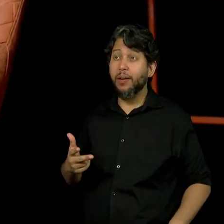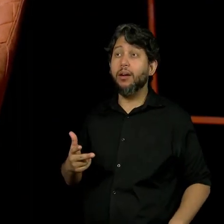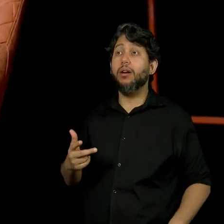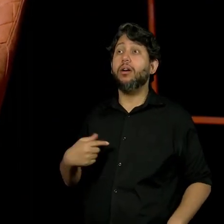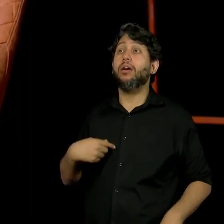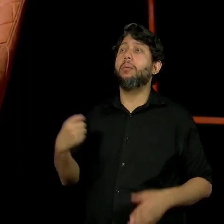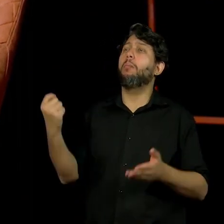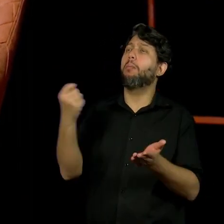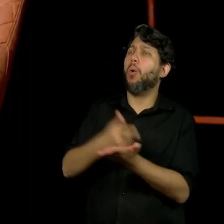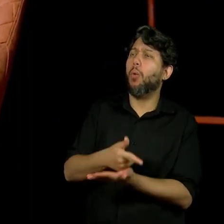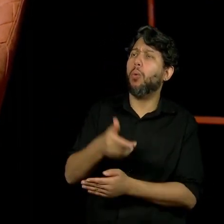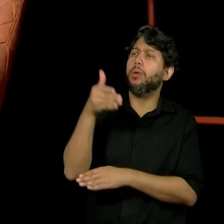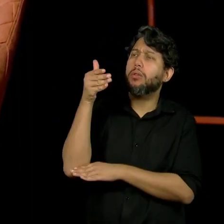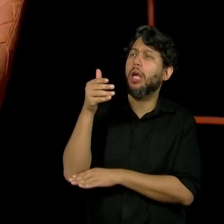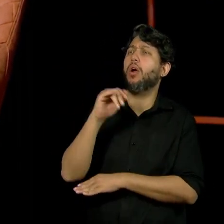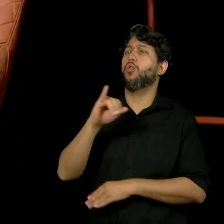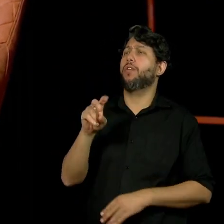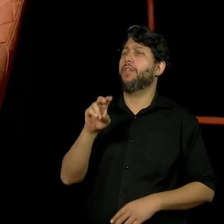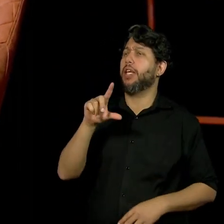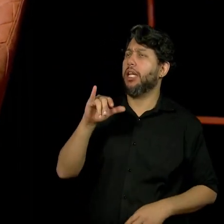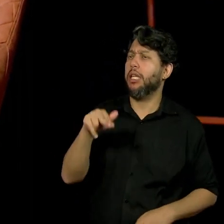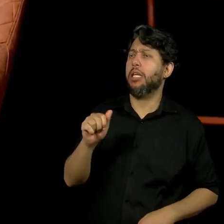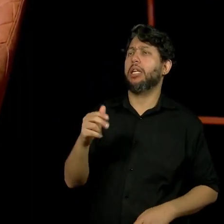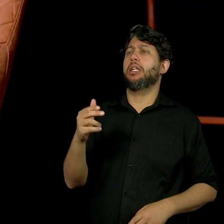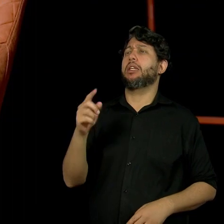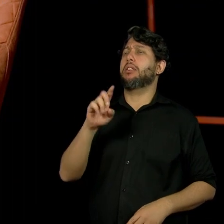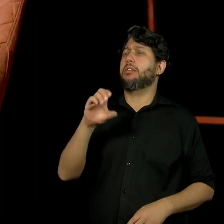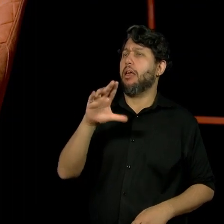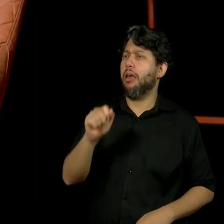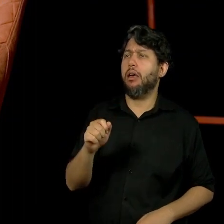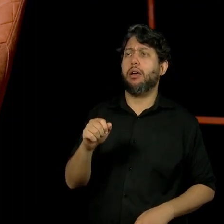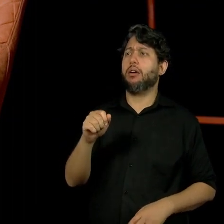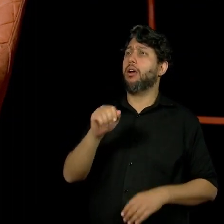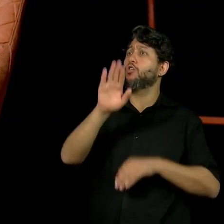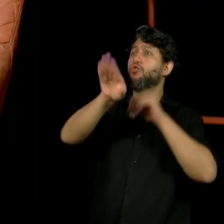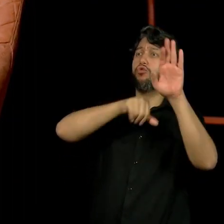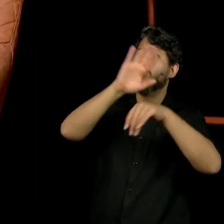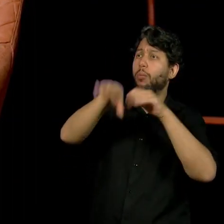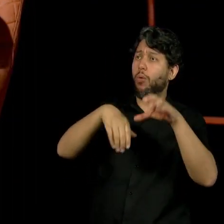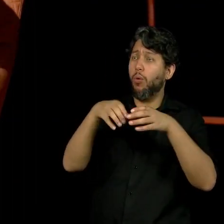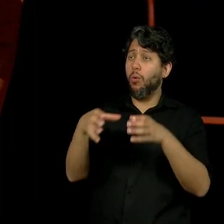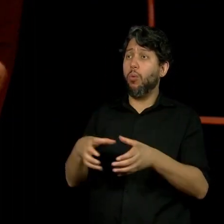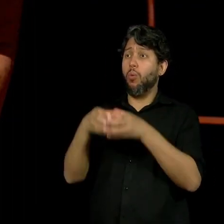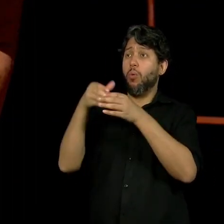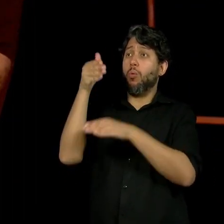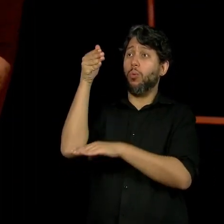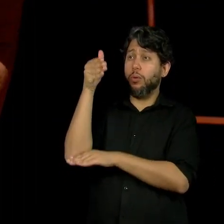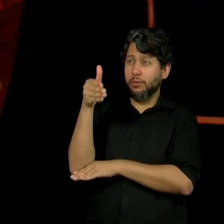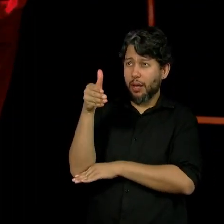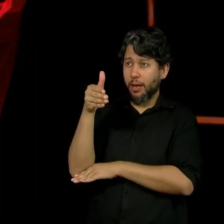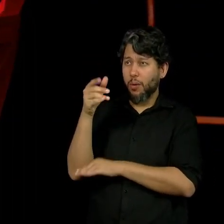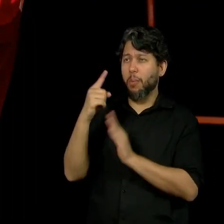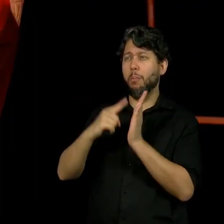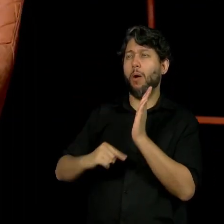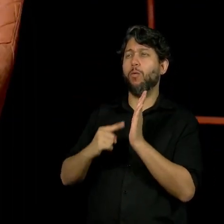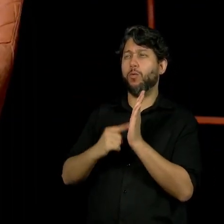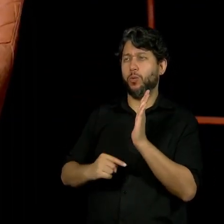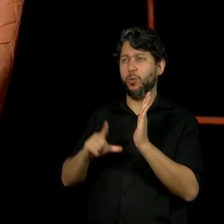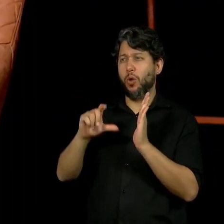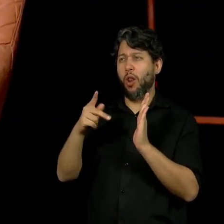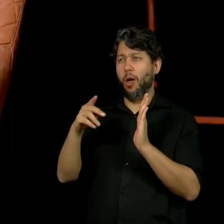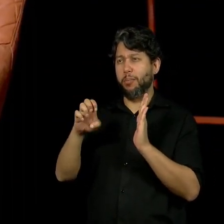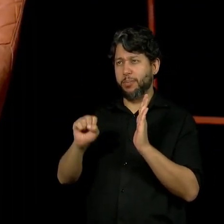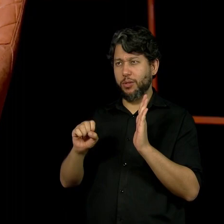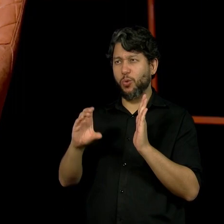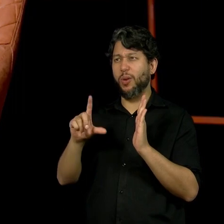a Jovelina, para o Zeca, para esse pessoal todo do Raça Brasileira, hotel ali na Barra Funda, na Lopes de Oliveira,